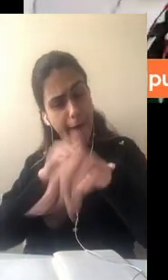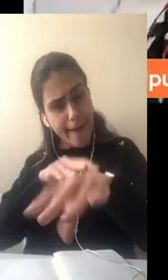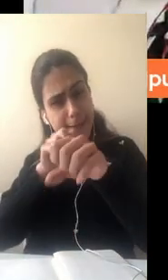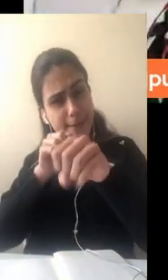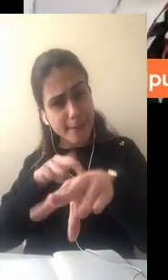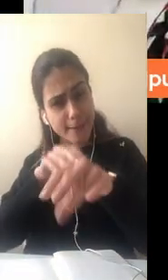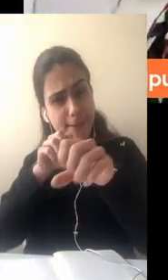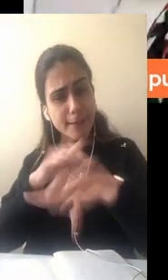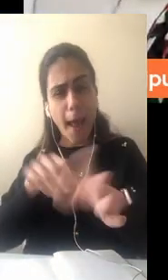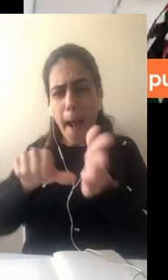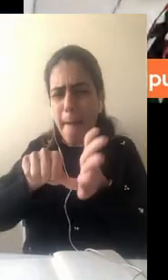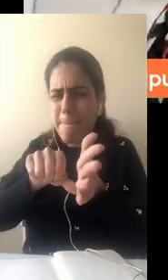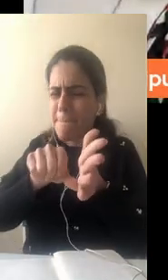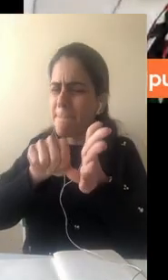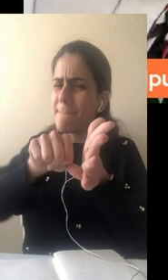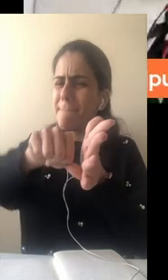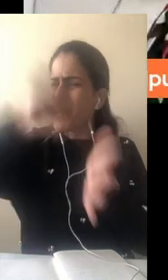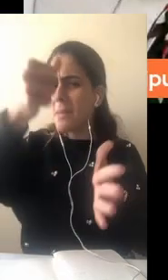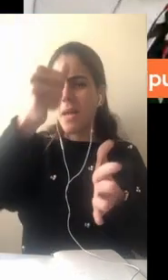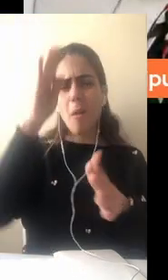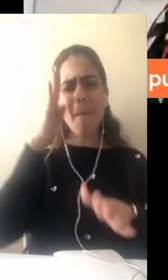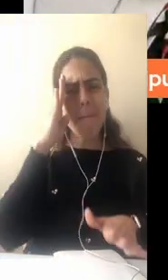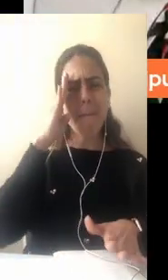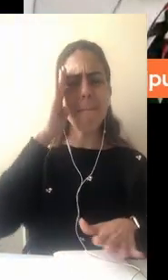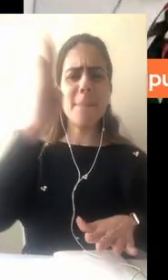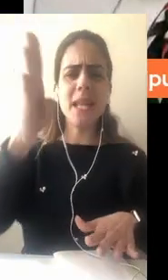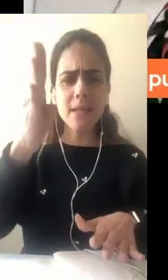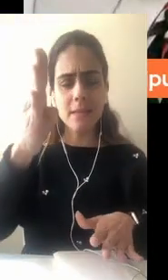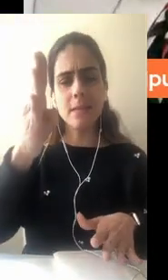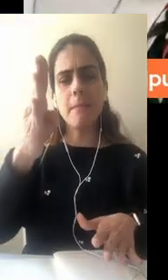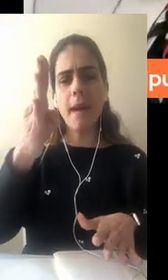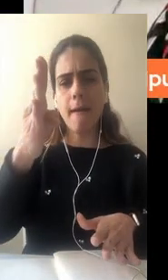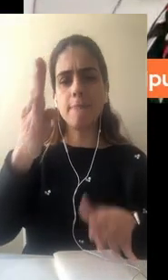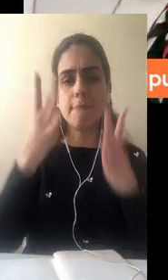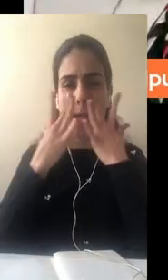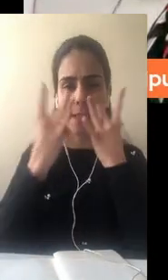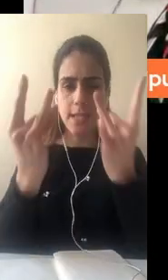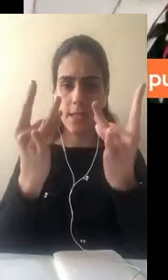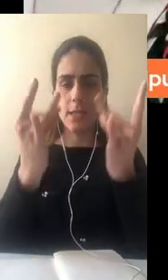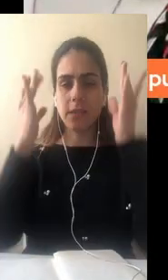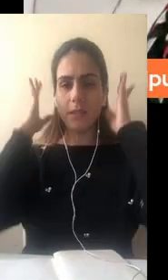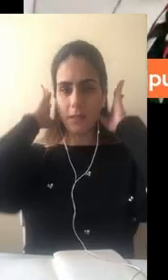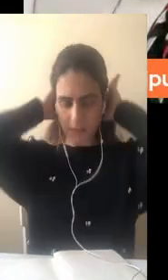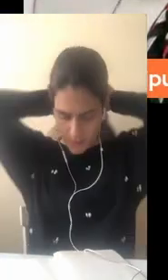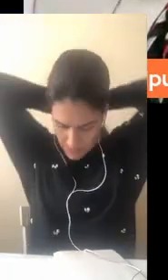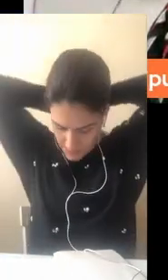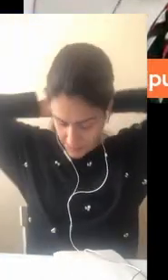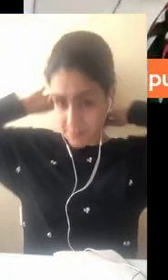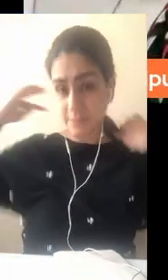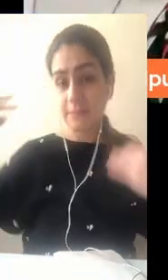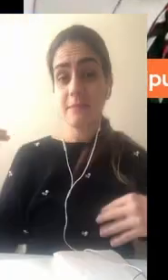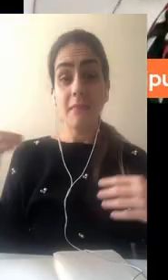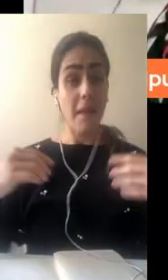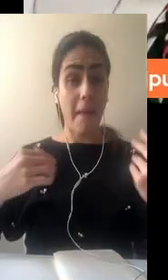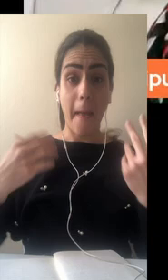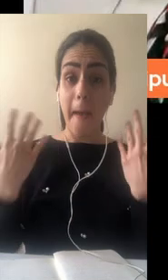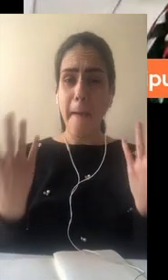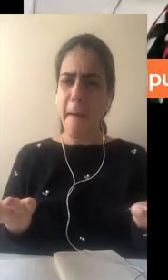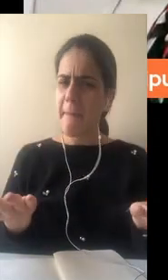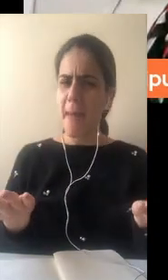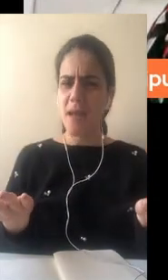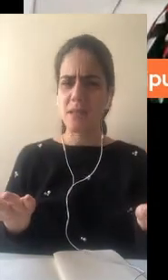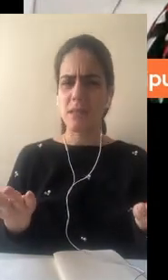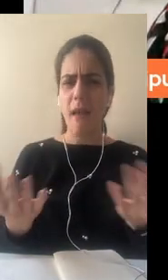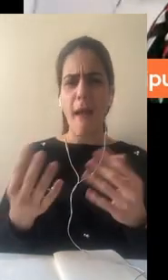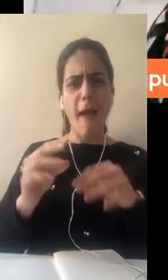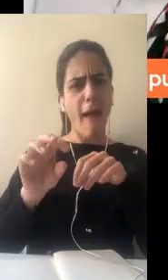isso primeiramente aos nossos filhos, a olhar para cada um desses pontos. E uma das coisas que eu escuto muito é: mas os filhos